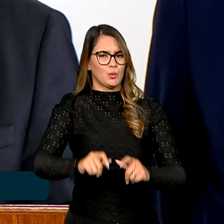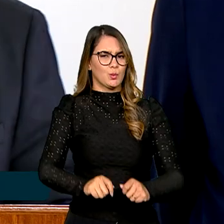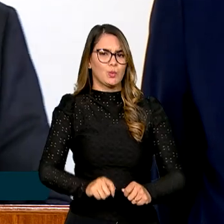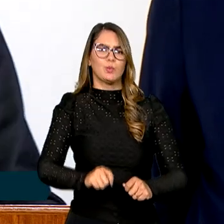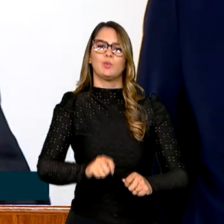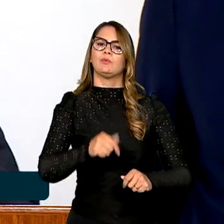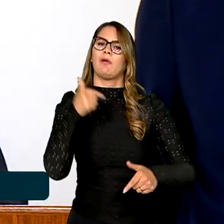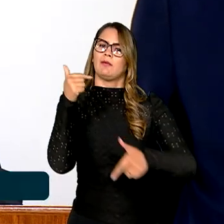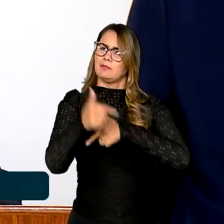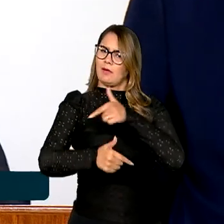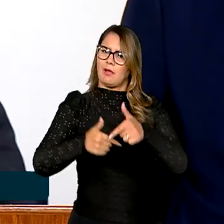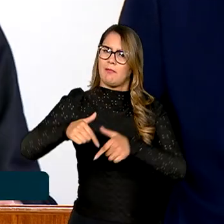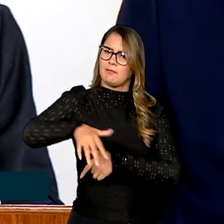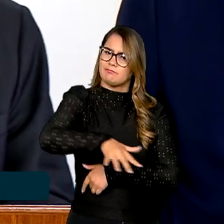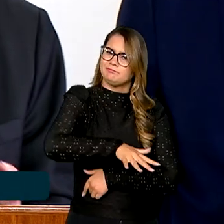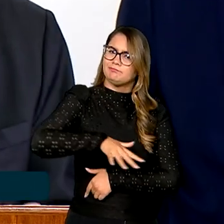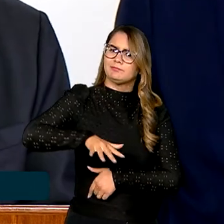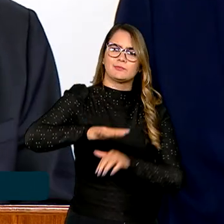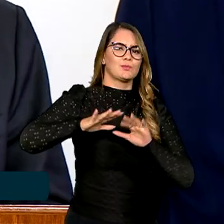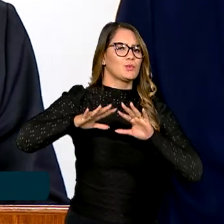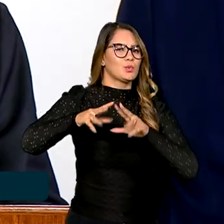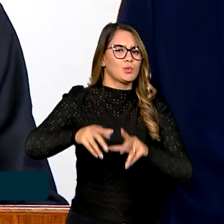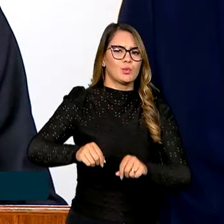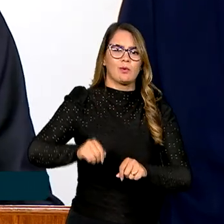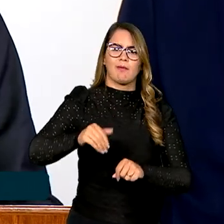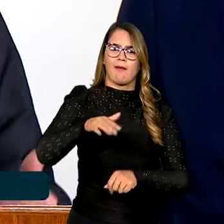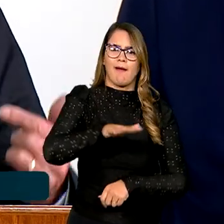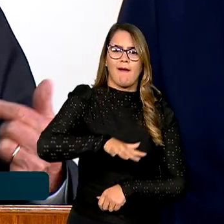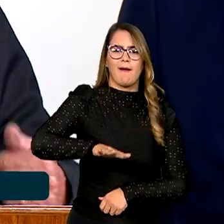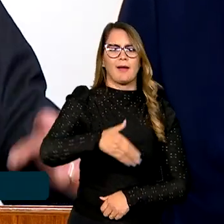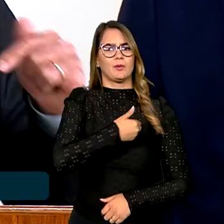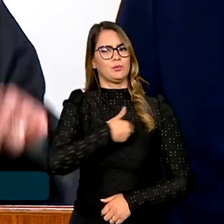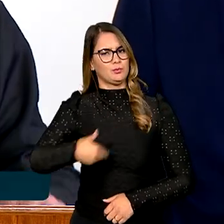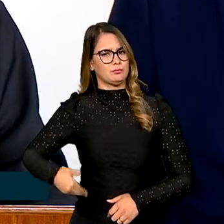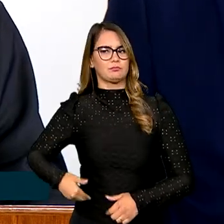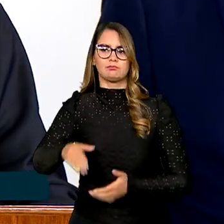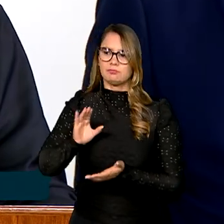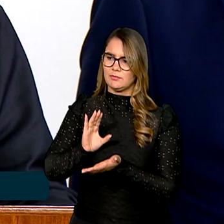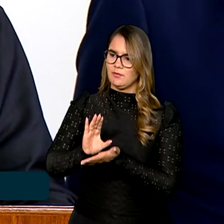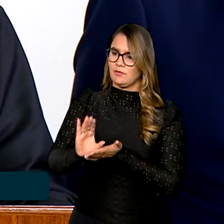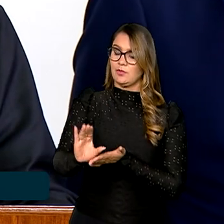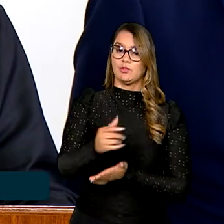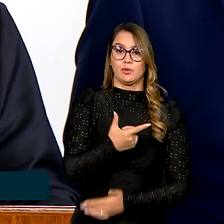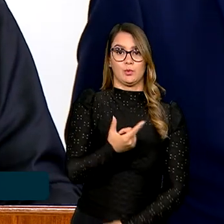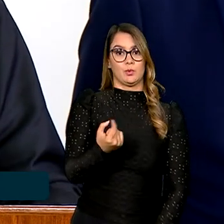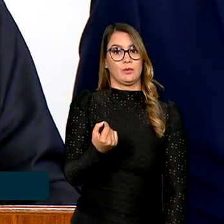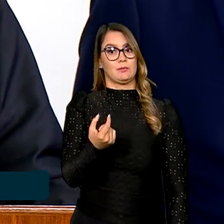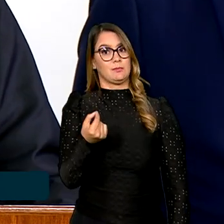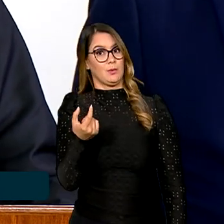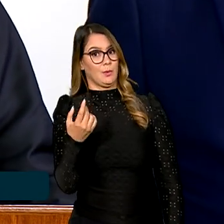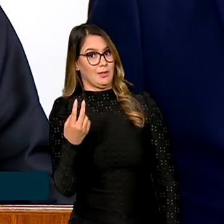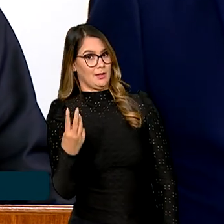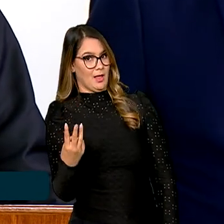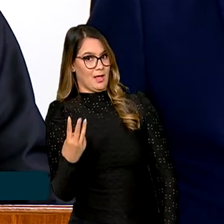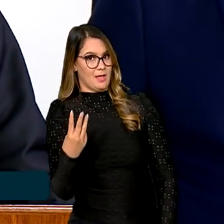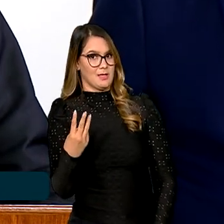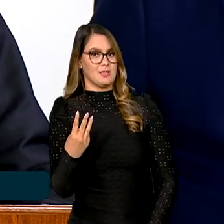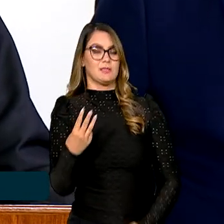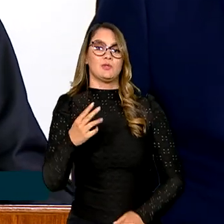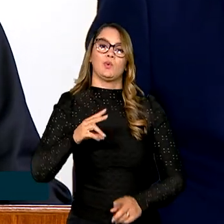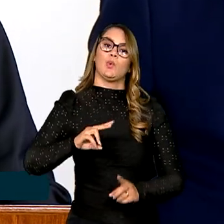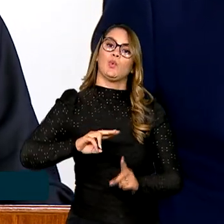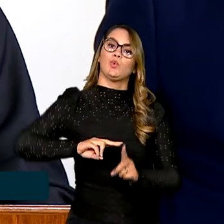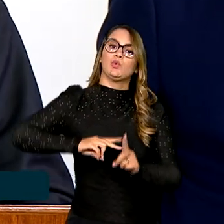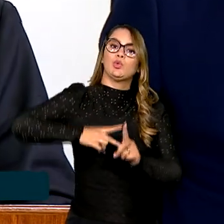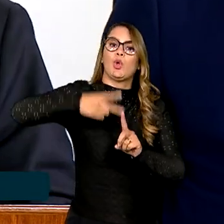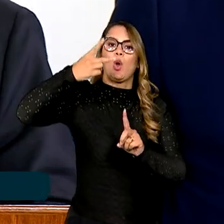em todas as atividades, em todas as áreas do governo tem investido em 2003 o dobro de dinheiro,